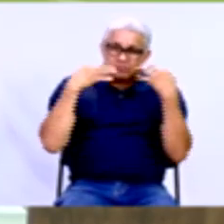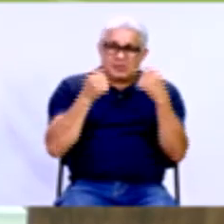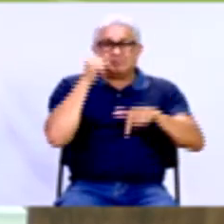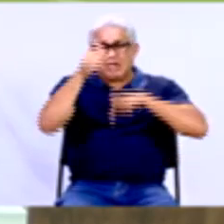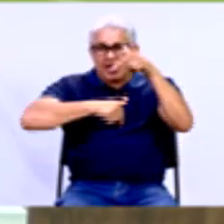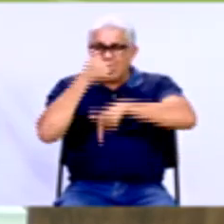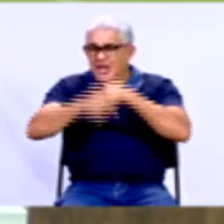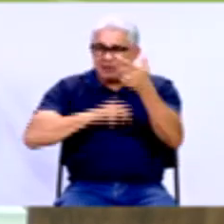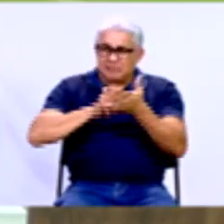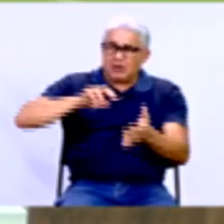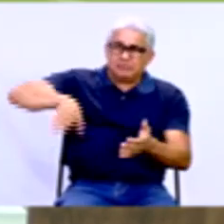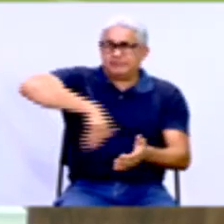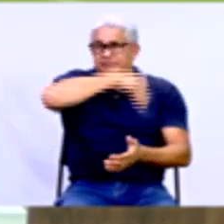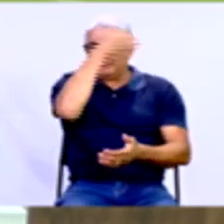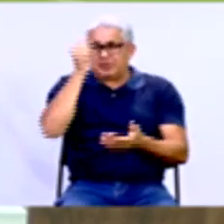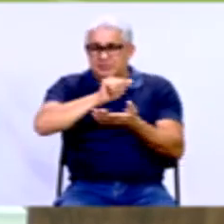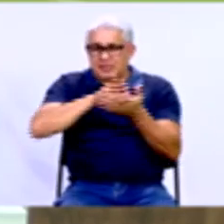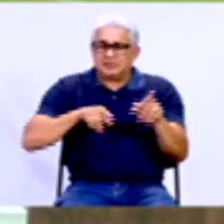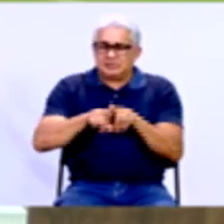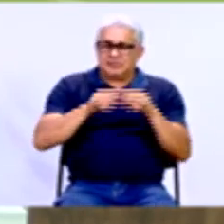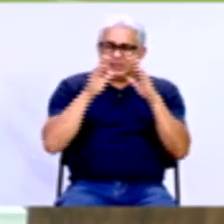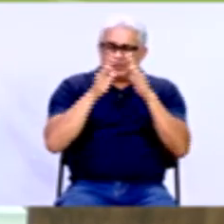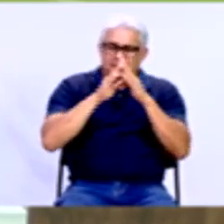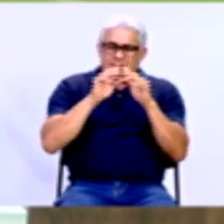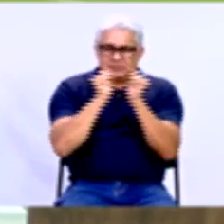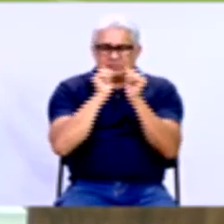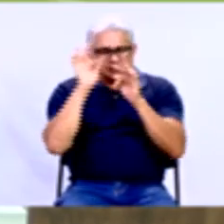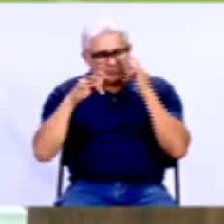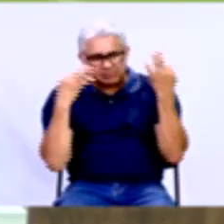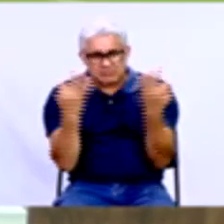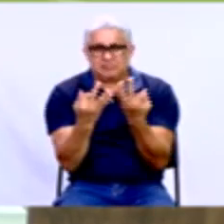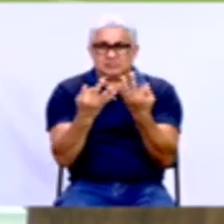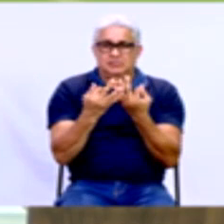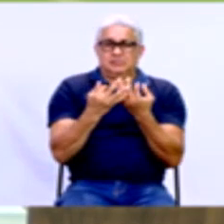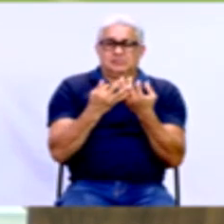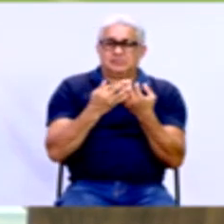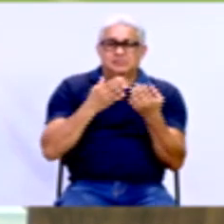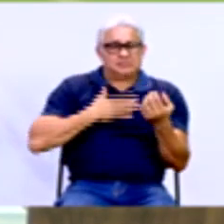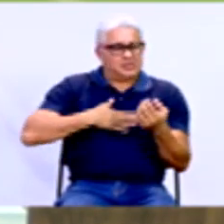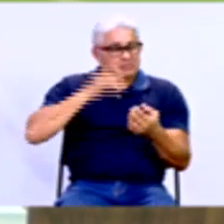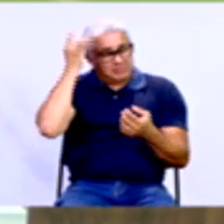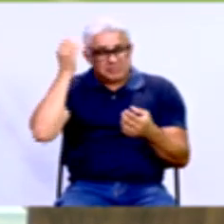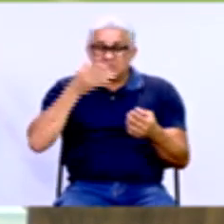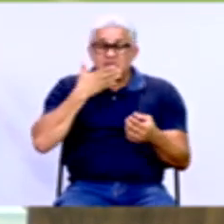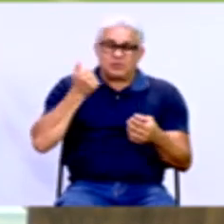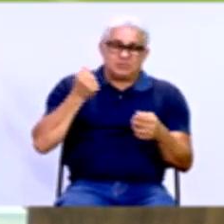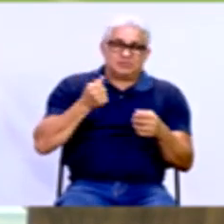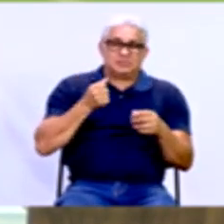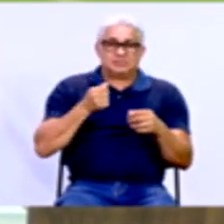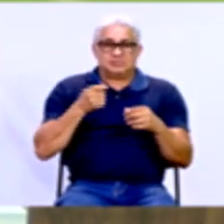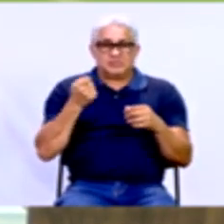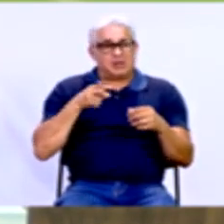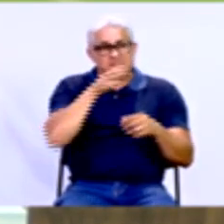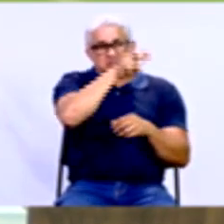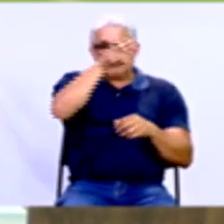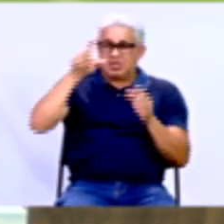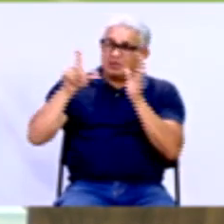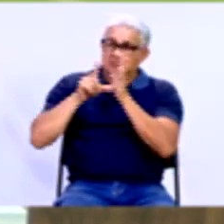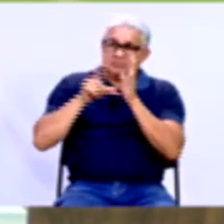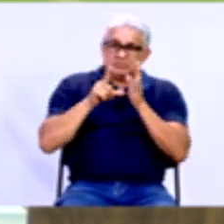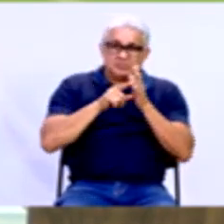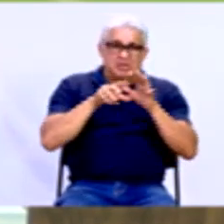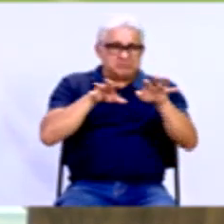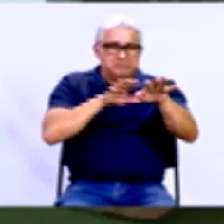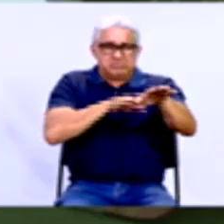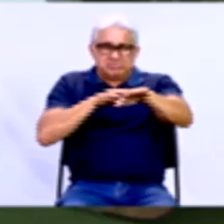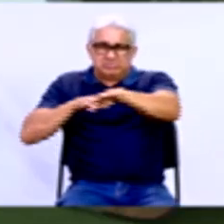muito tempo e outras atividades, então quer passar mais tempo em casa com a família. Então é uma comodidade, se é de casa mesmo, você compra o que você precisa, não precisa sair, se deslocar, trânsito.